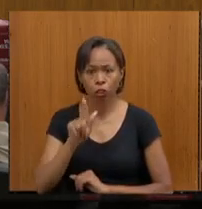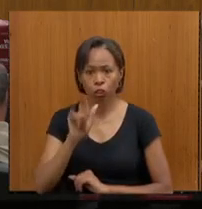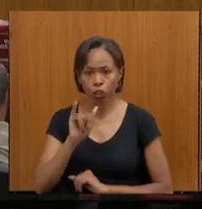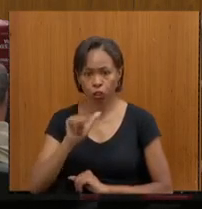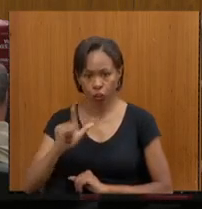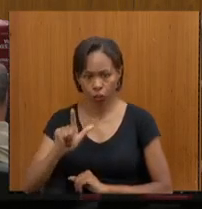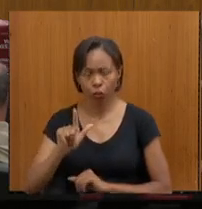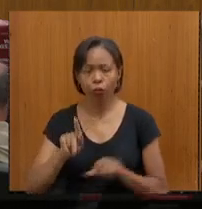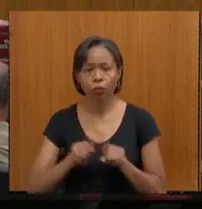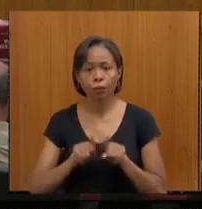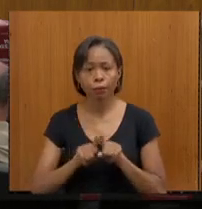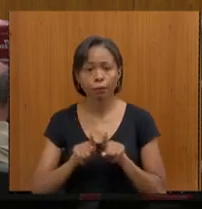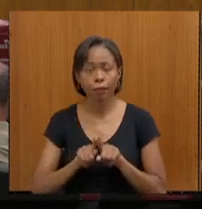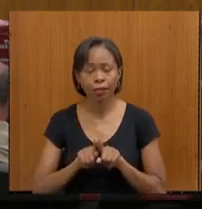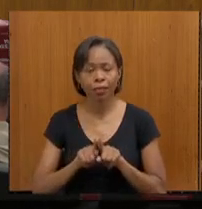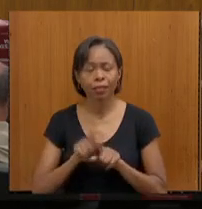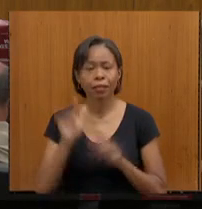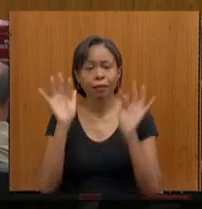também